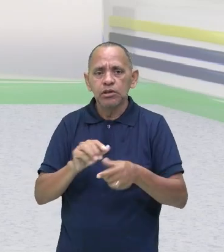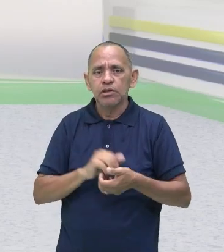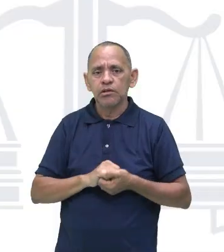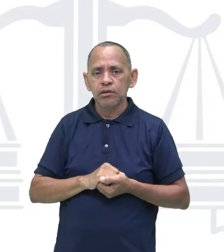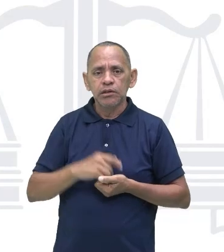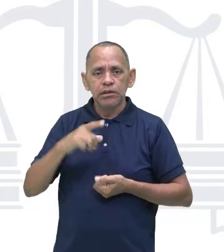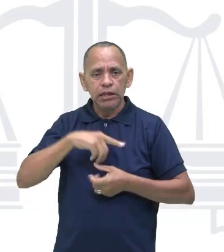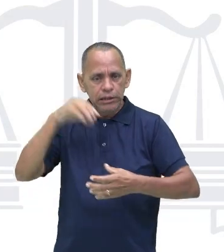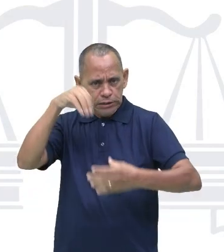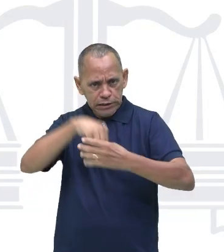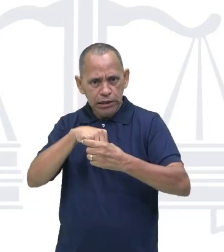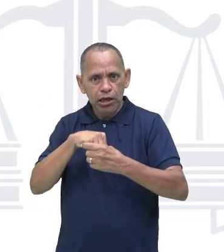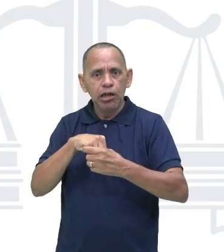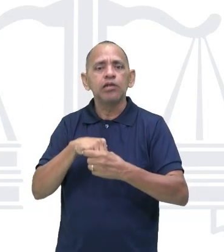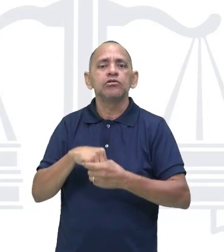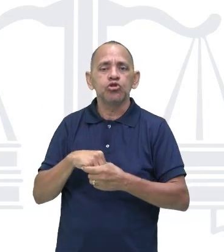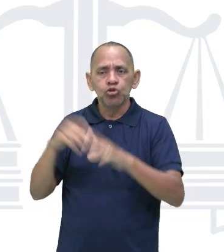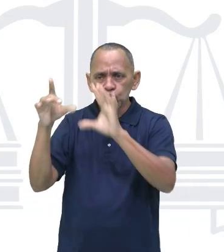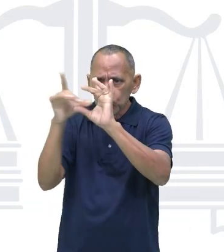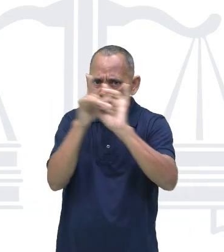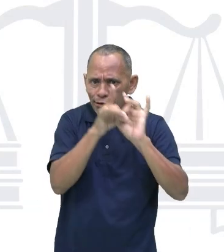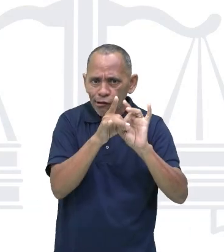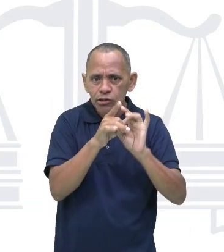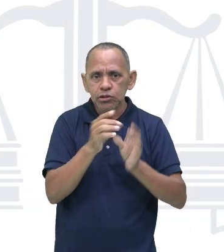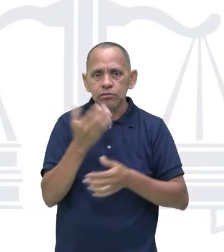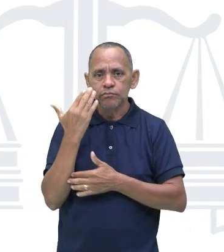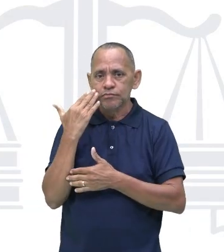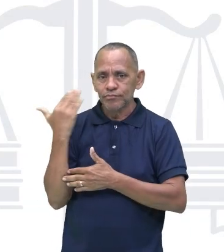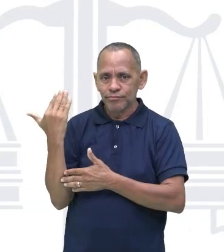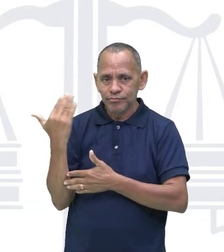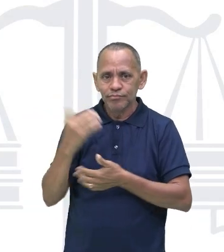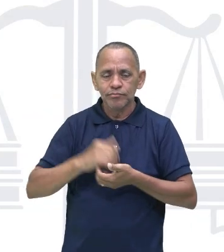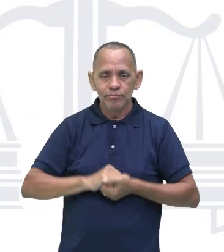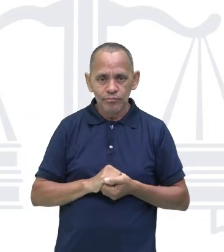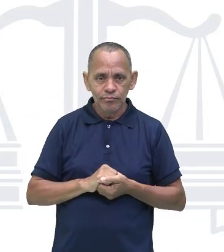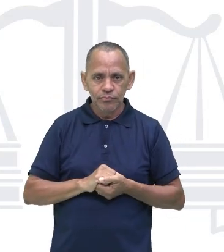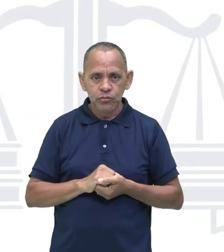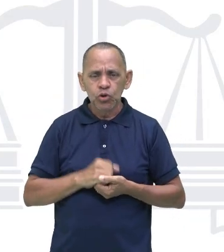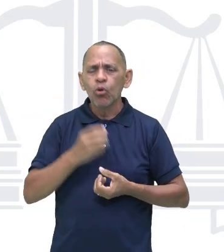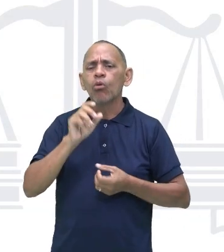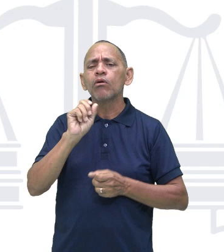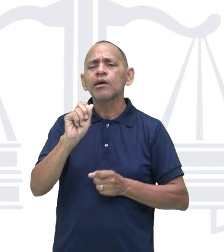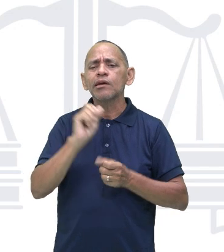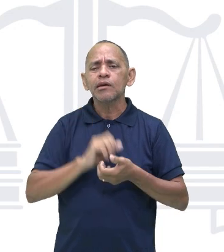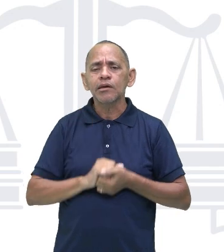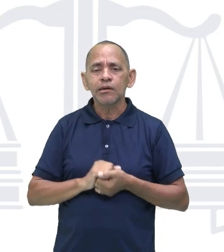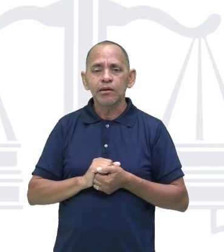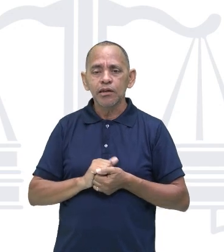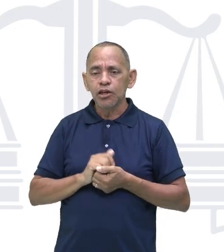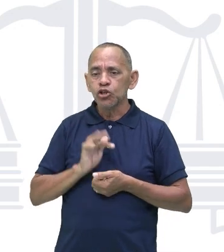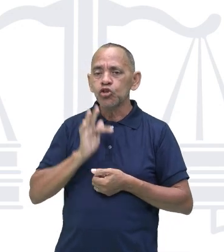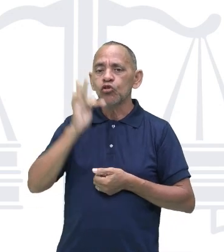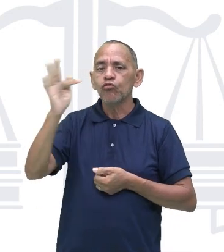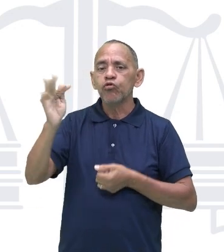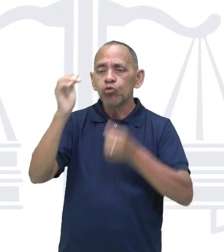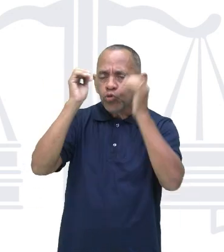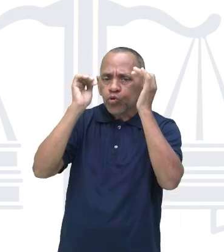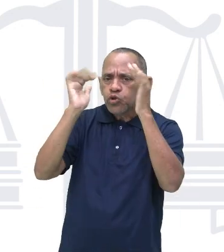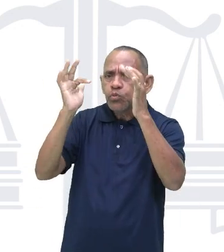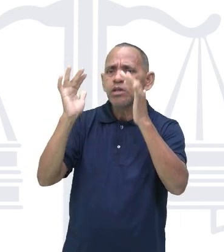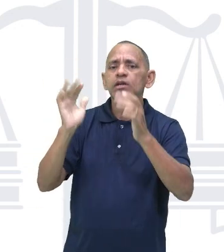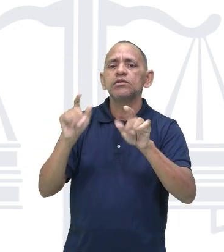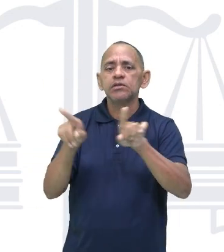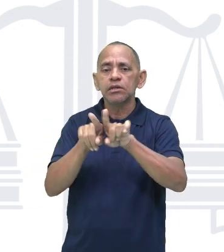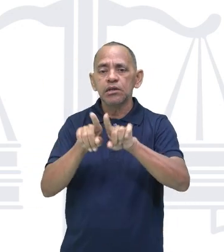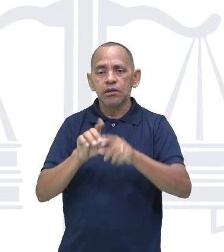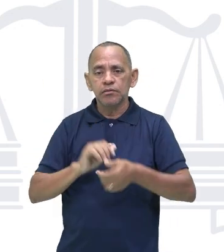aí, como reflexão, nós trazemos aqui para vocês o que nós esperamos para o futuro, né? O Pacto ele nos trouxe